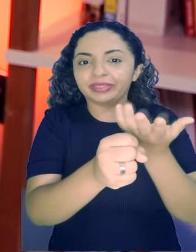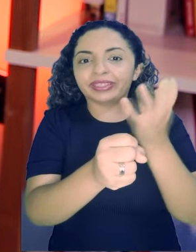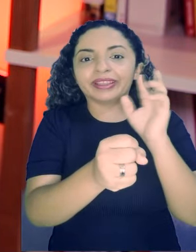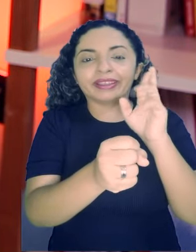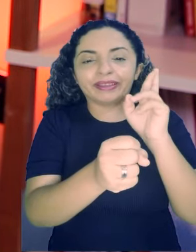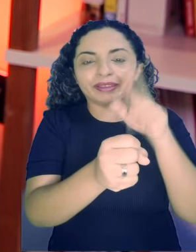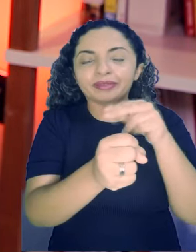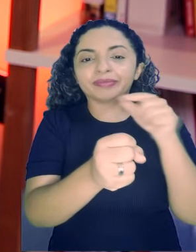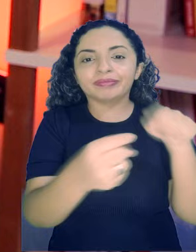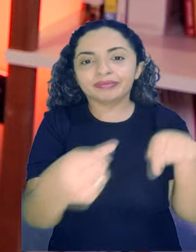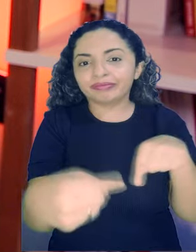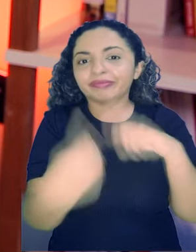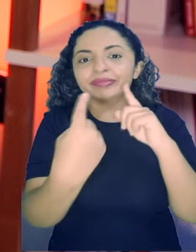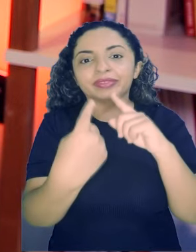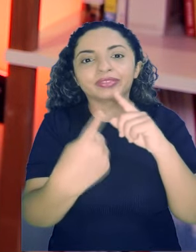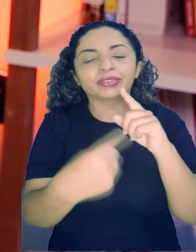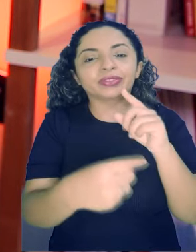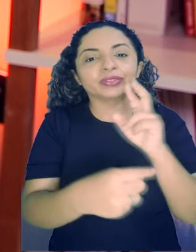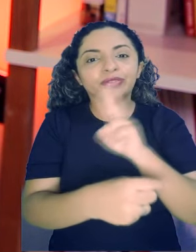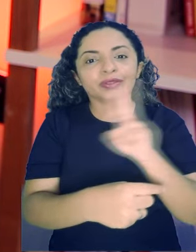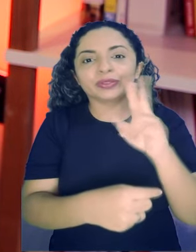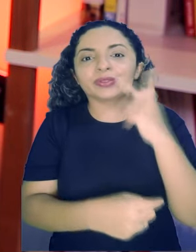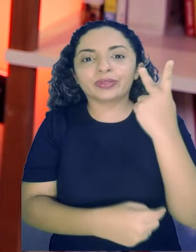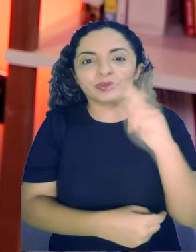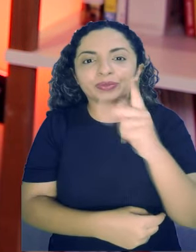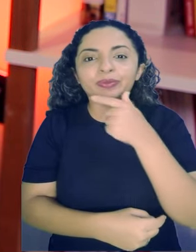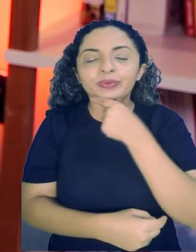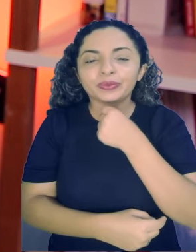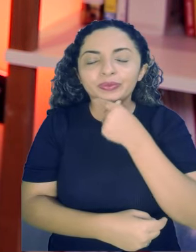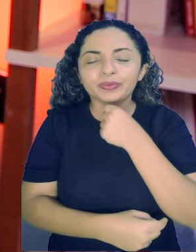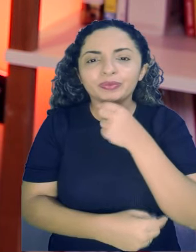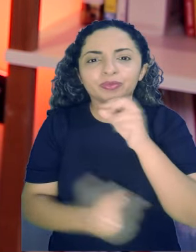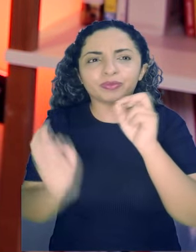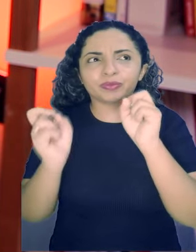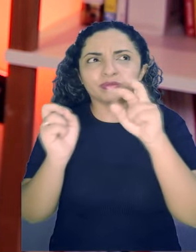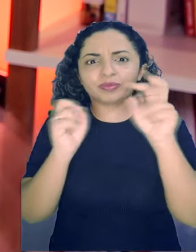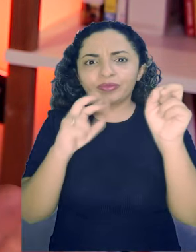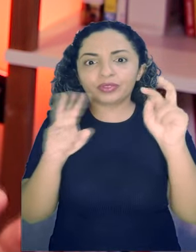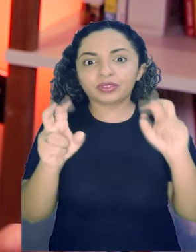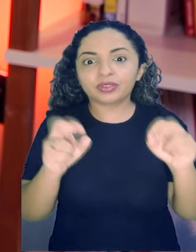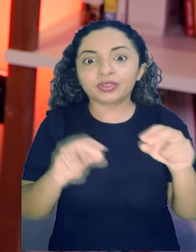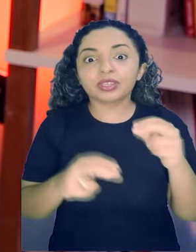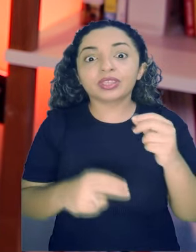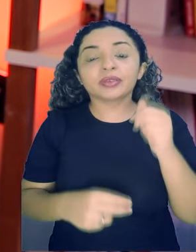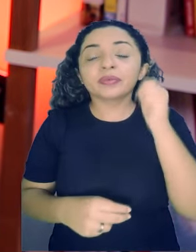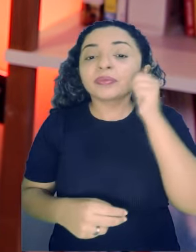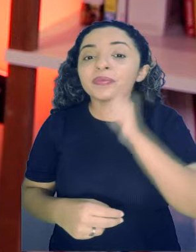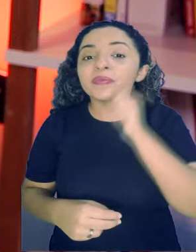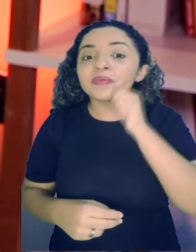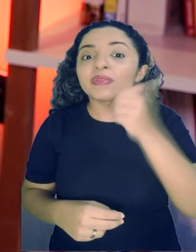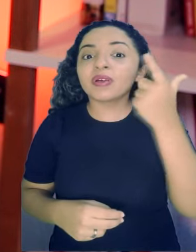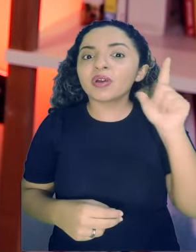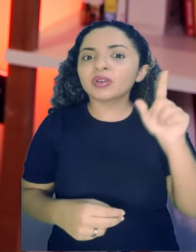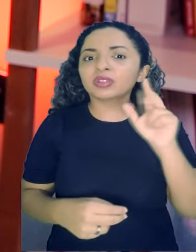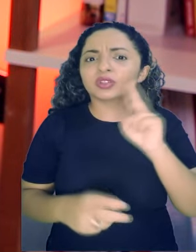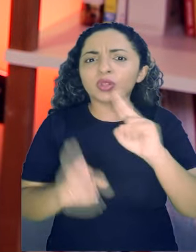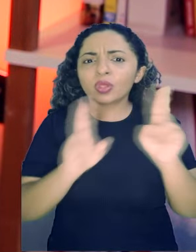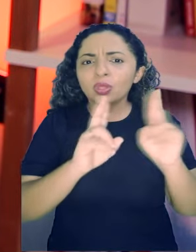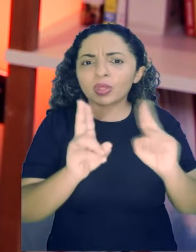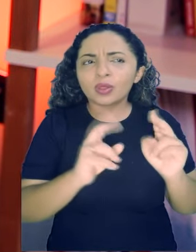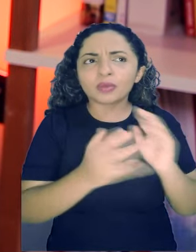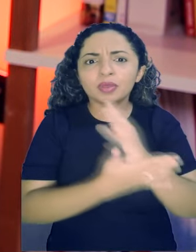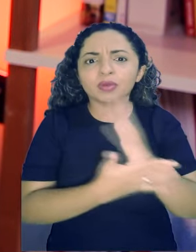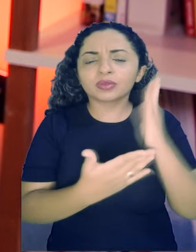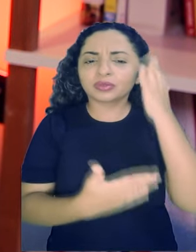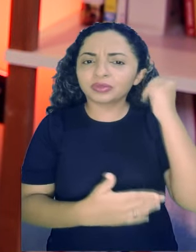diferente, bateu de cabeça ali o nome dele. Que eu, inclusive, observo que também a Annie Ernaux, ano passado, ela também aparecia entre